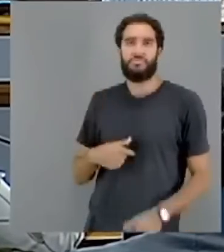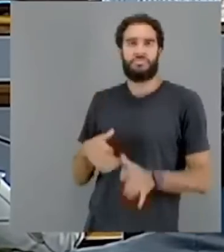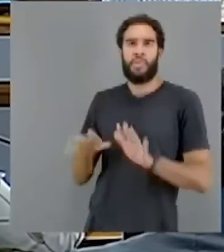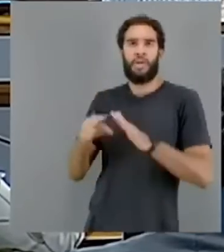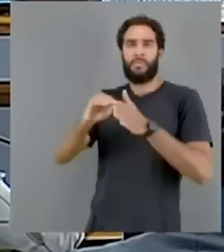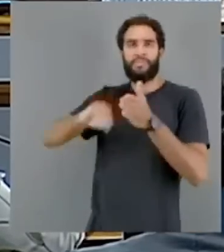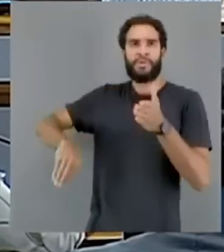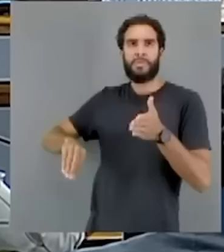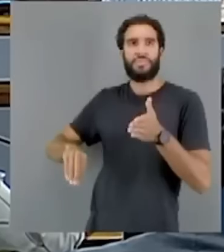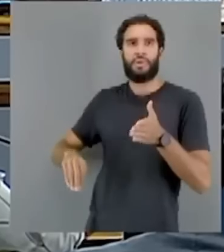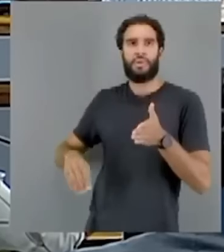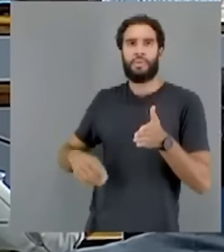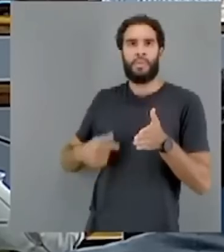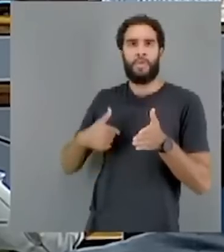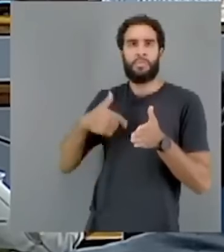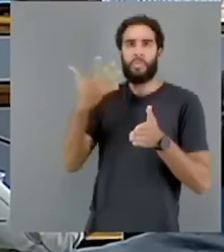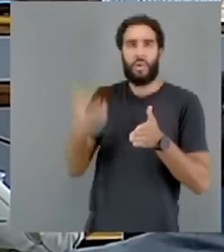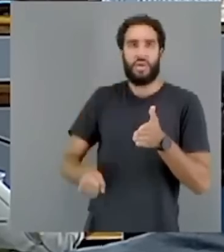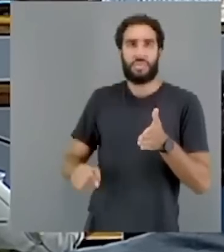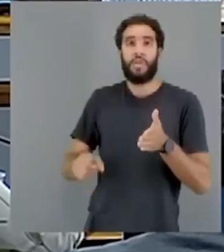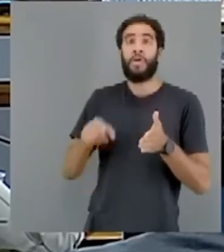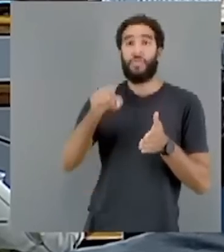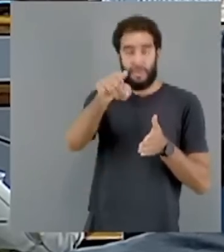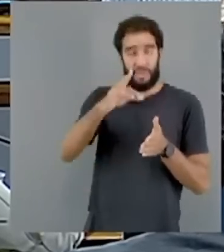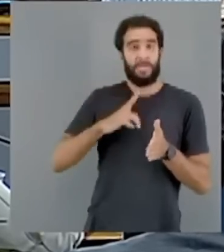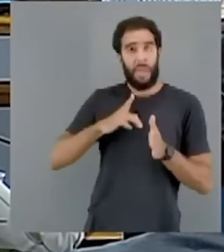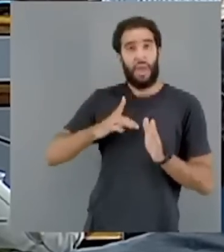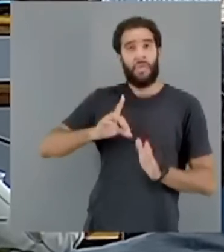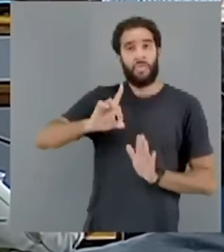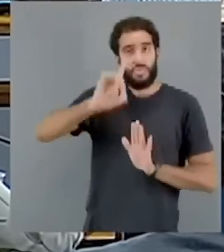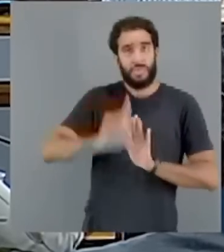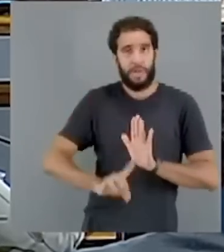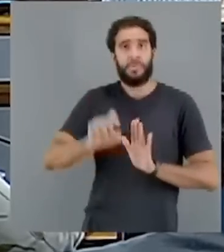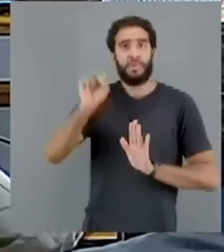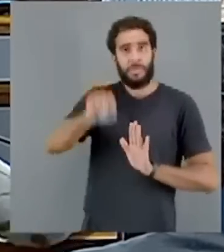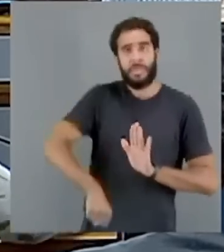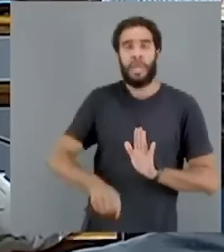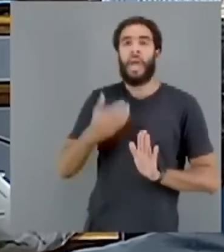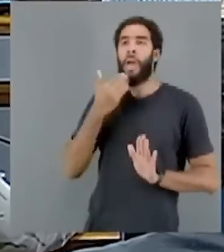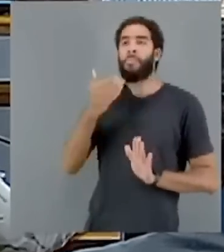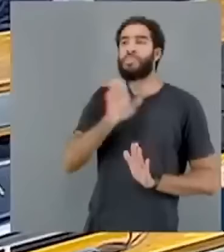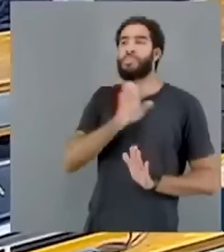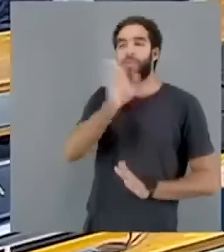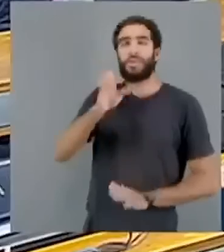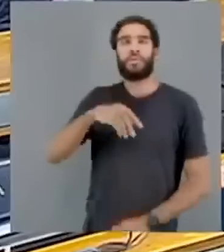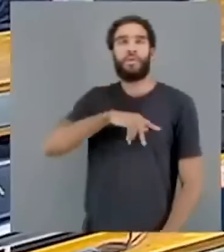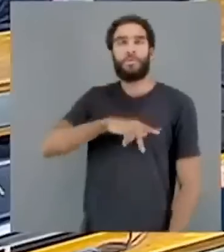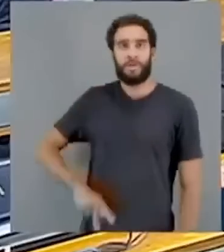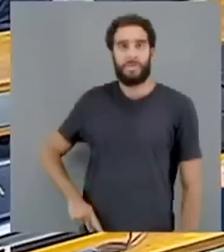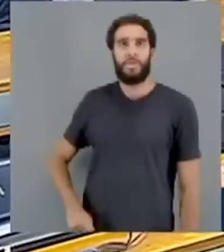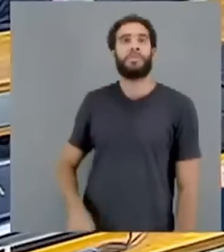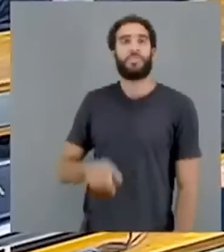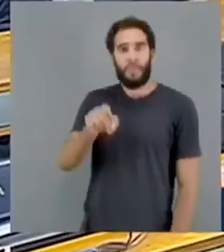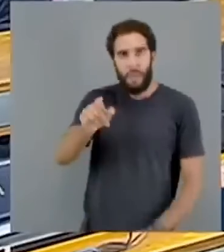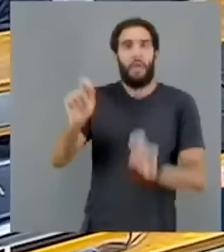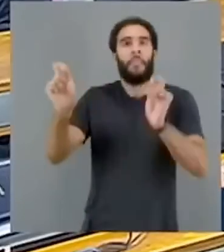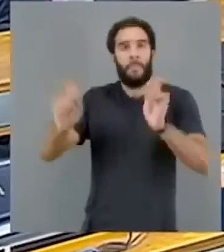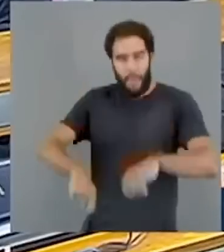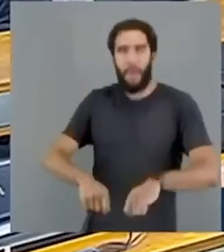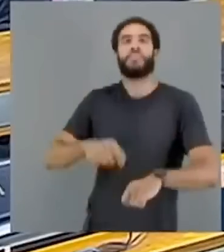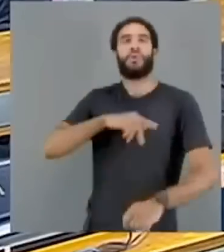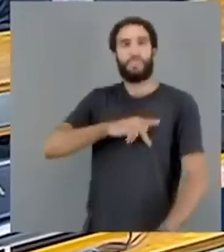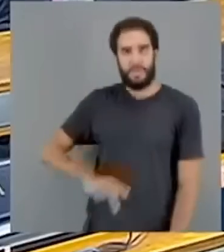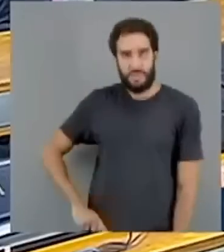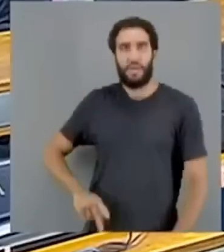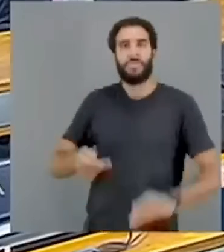estou conhecendo a vossa questão de ordem. E Vossa Excelência tem todo o direito de encaminhá-la ao presidente do Congresso Nacional. Presidente Arthur. Vossa Excelência encaminha ao presidente do Congresso